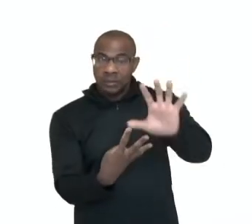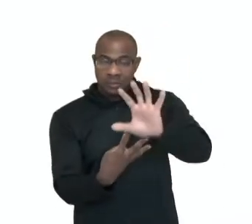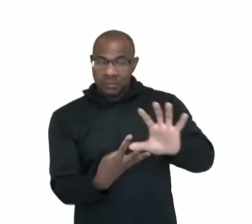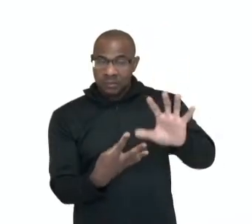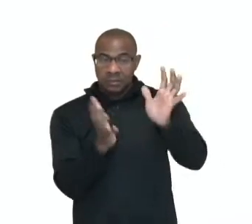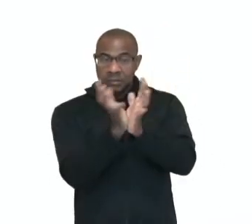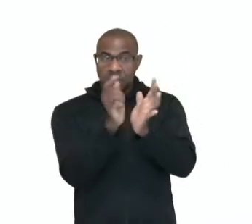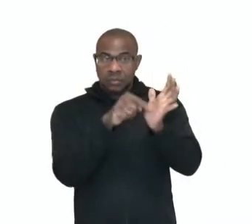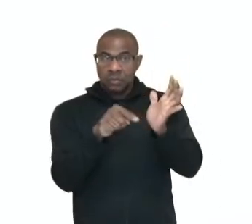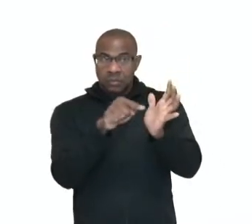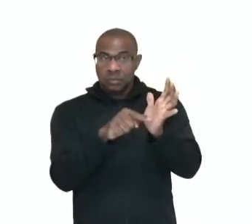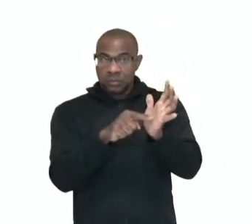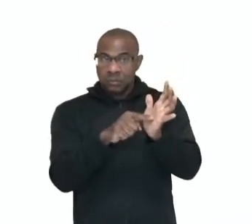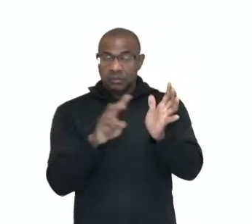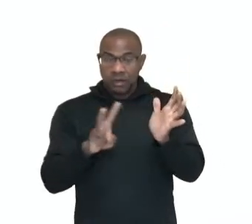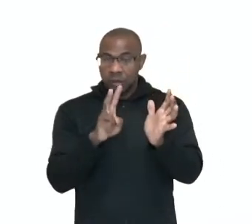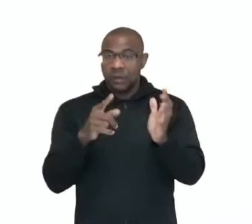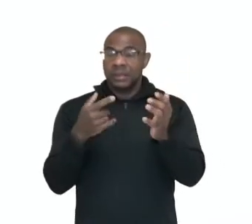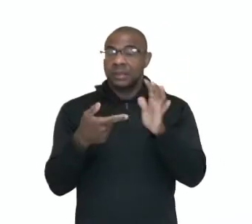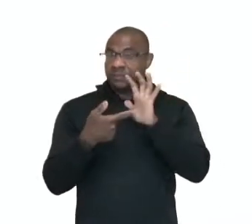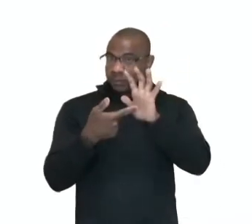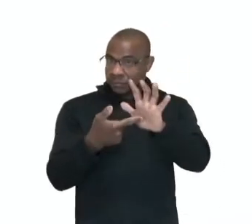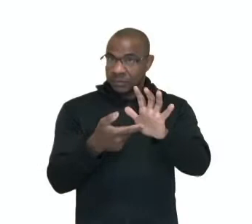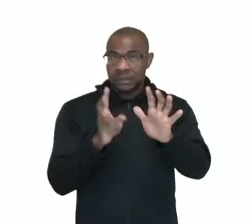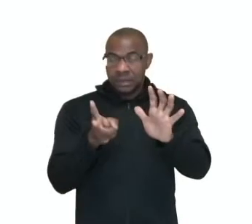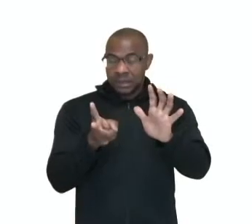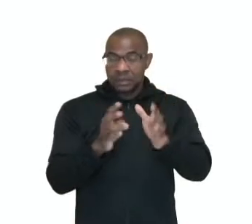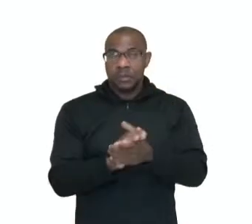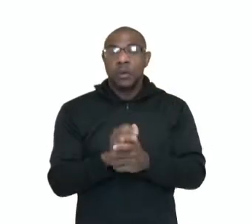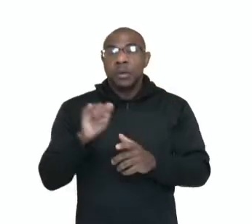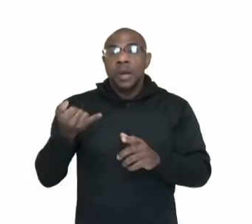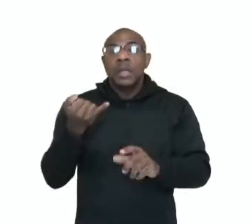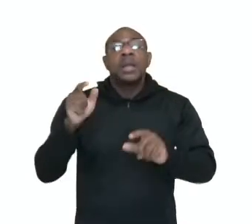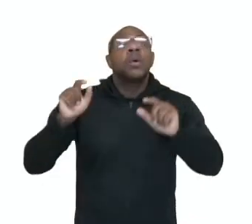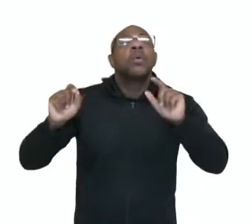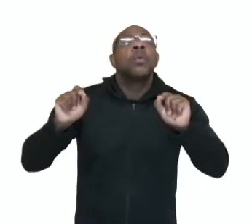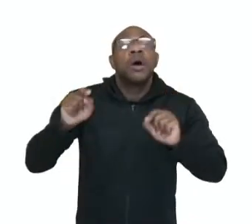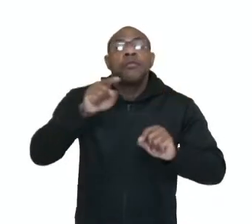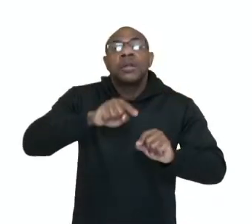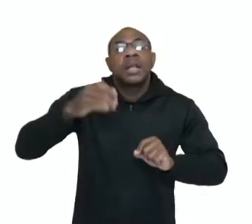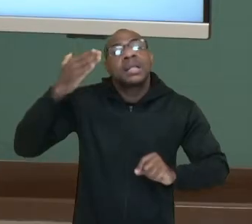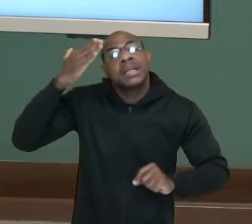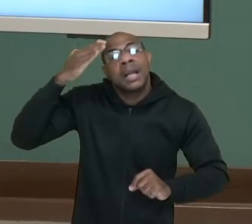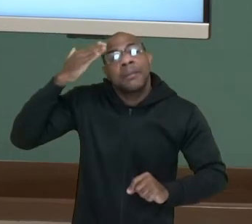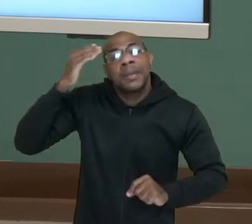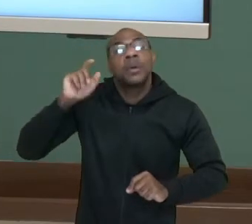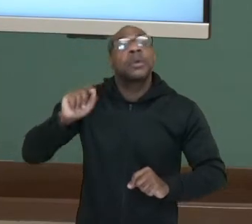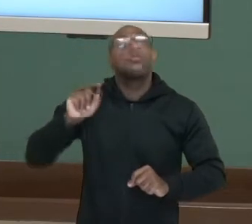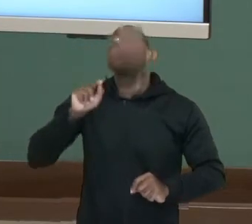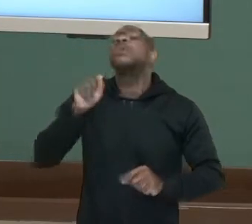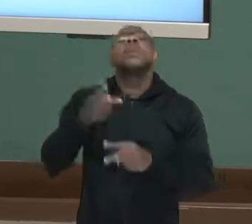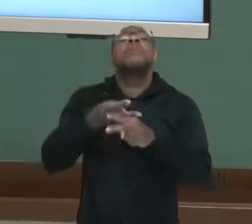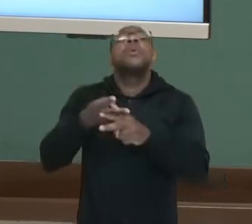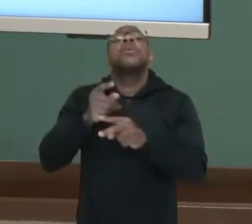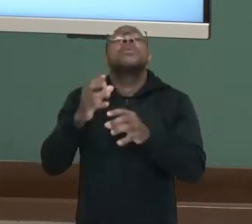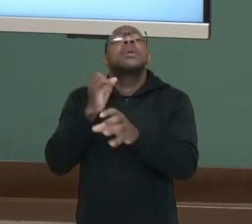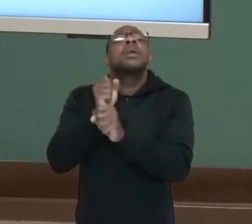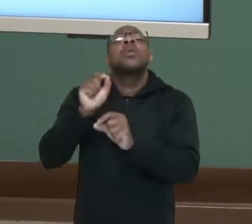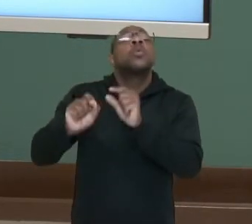sempre um valor vai ser informado e vou calcular outro. O importante é você saber o que você está